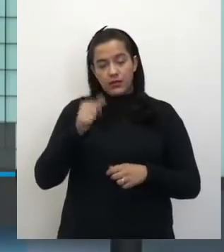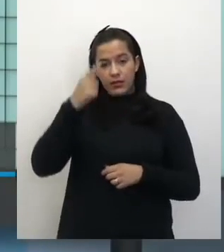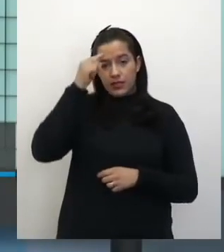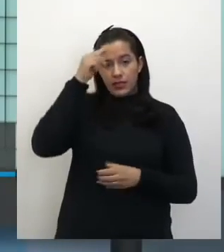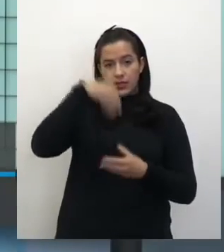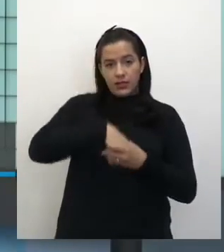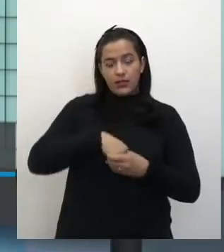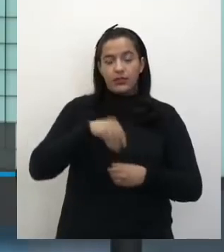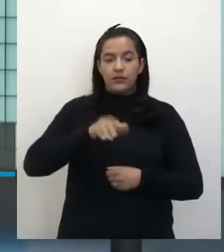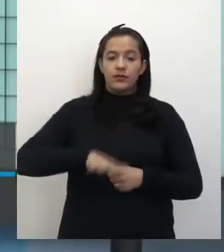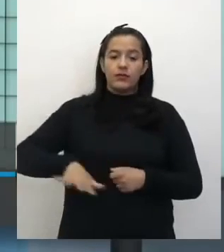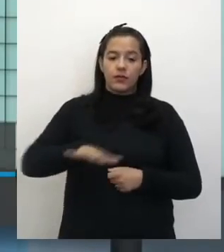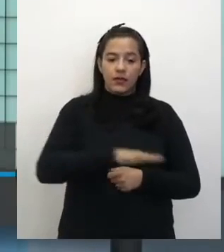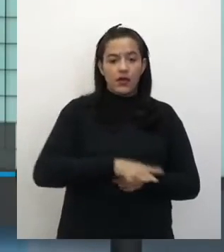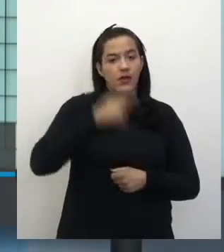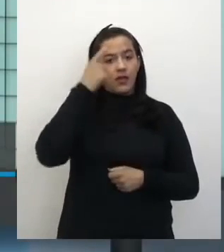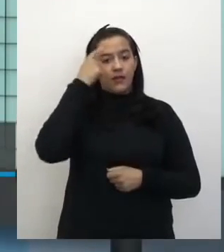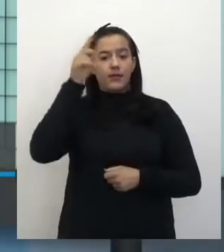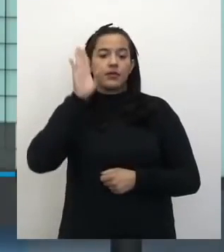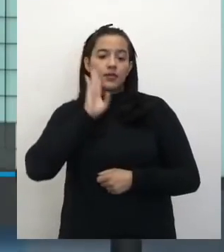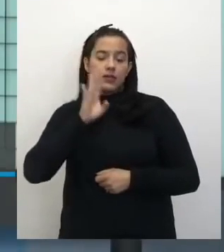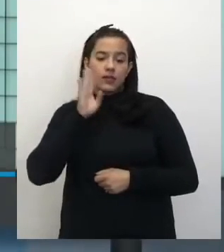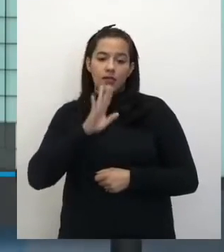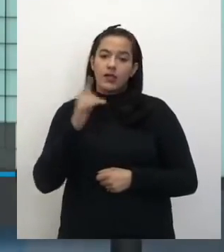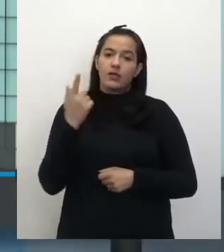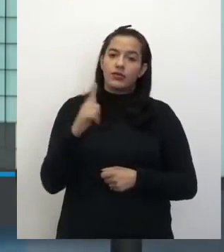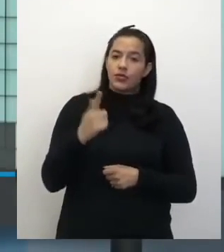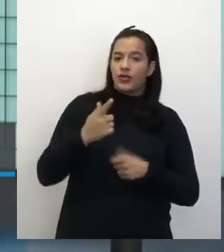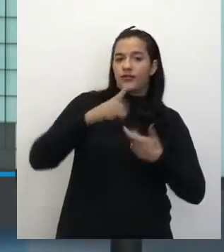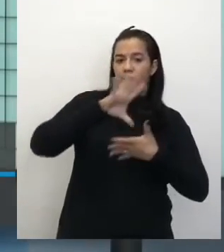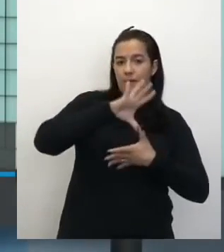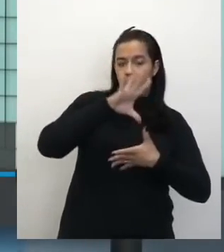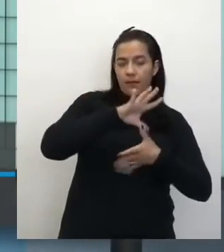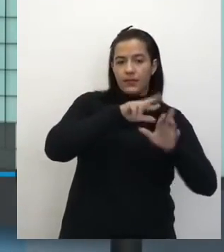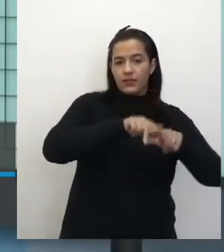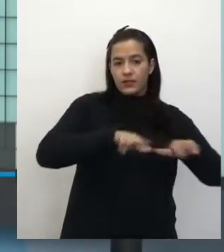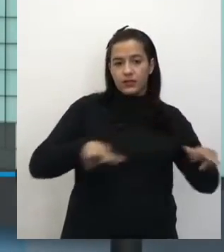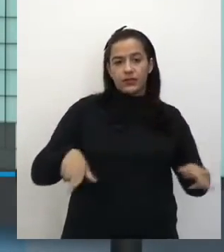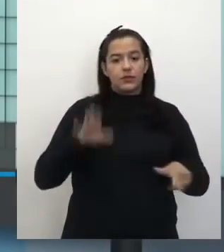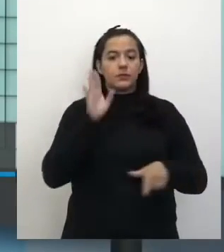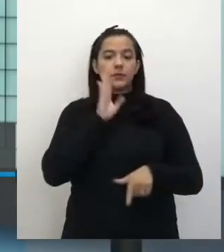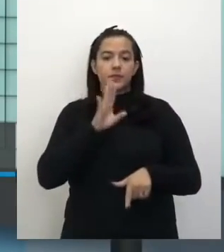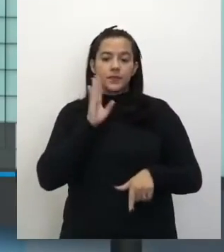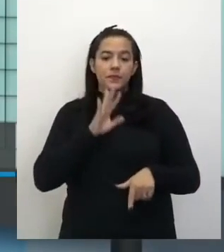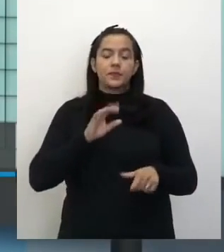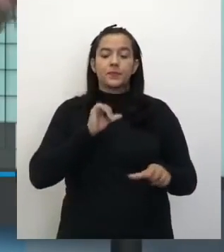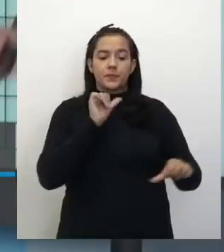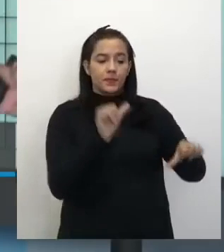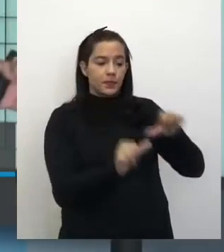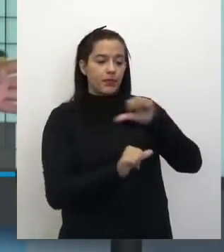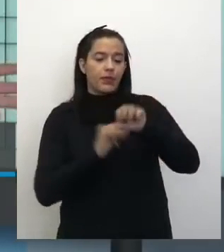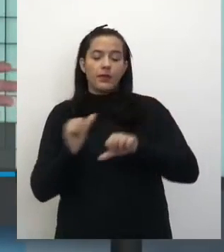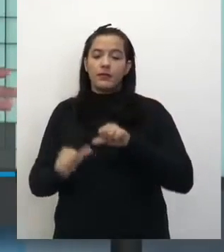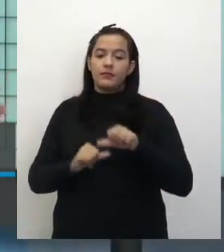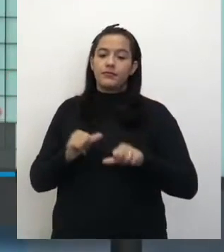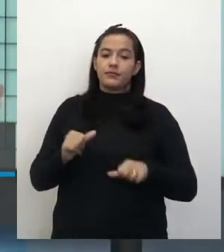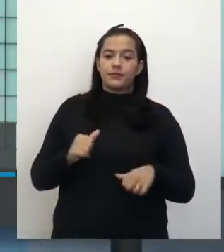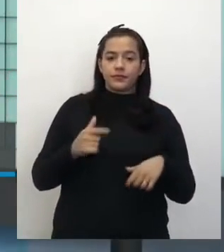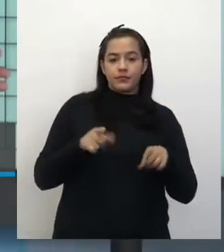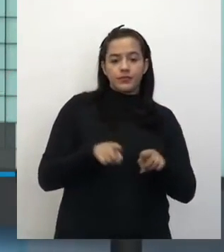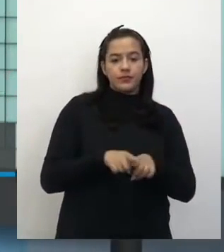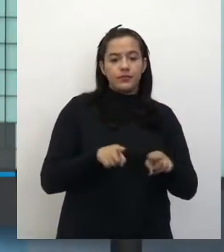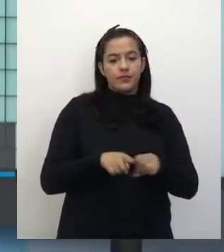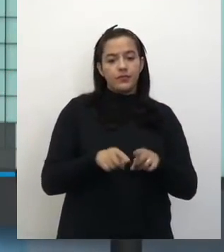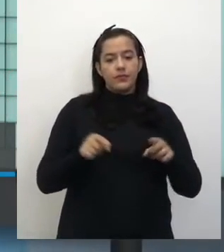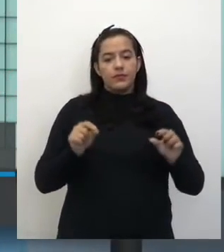da geografia, dos mapas e tudo mais, né? Então, acho que é bem legal isso daí. Você pode transferir esse conhecimento que você está